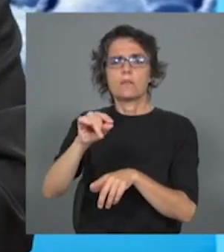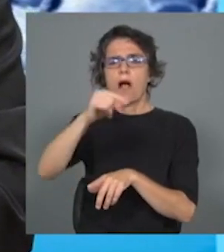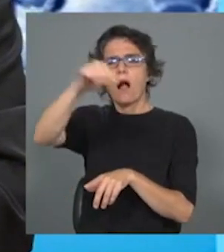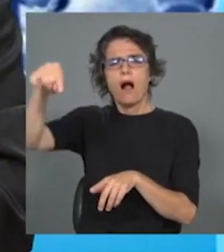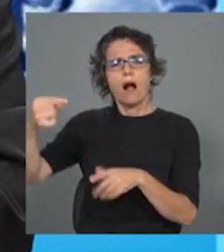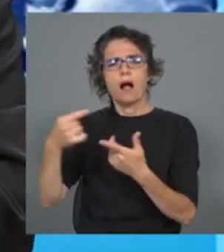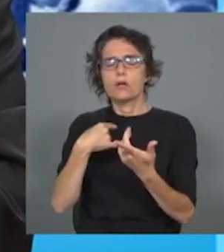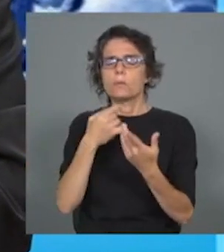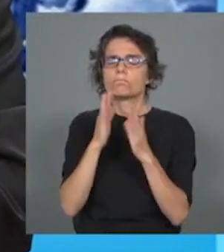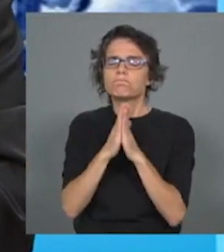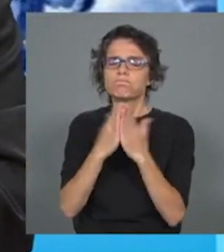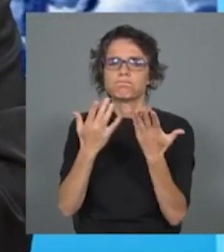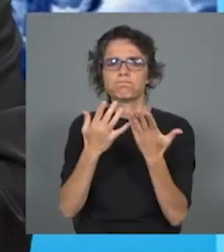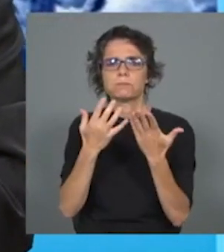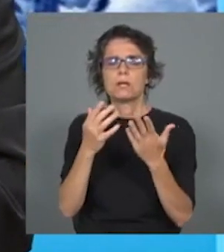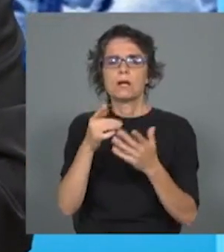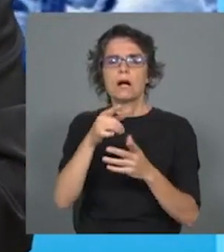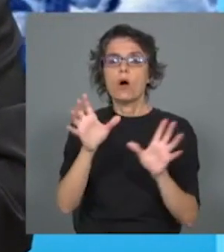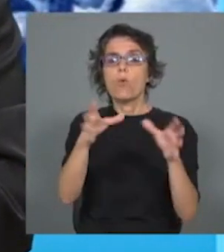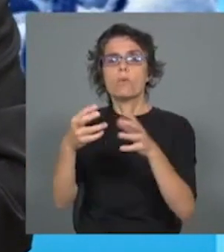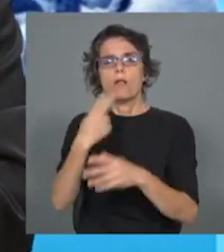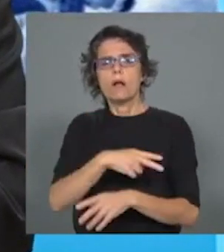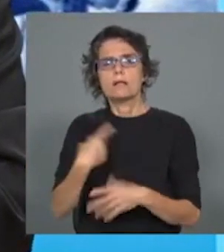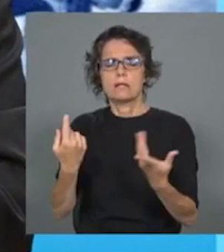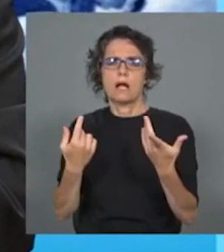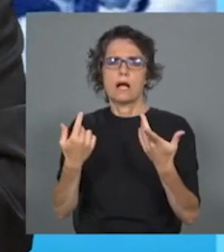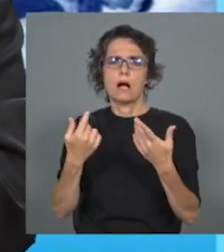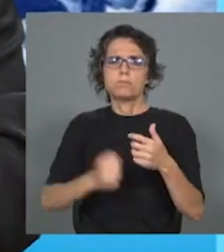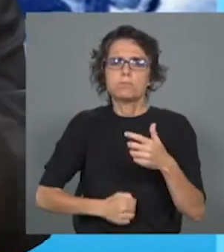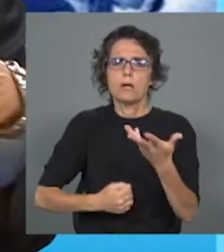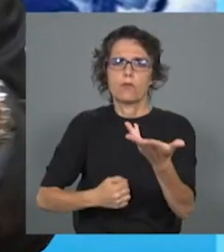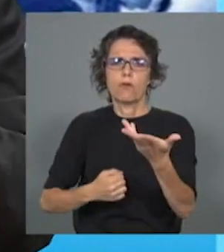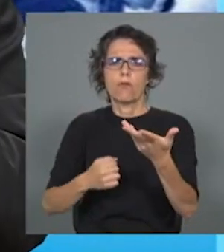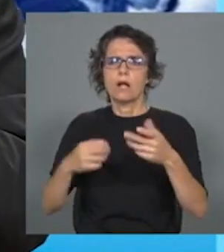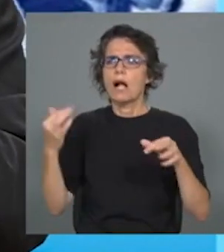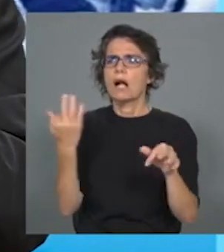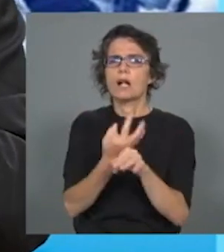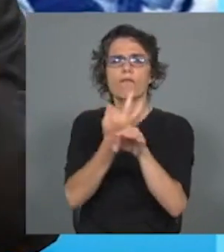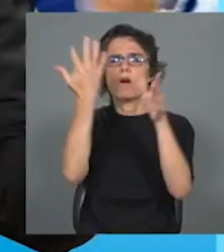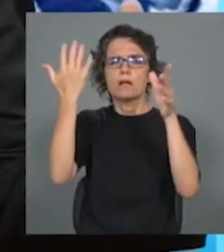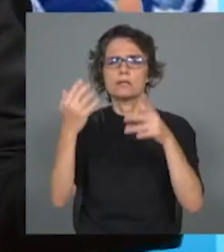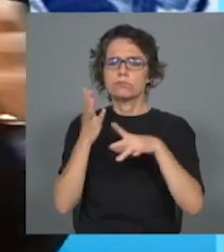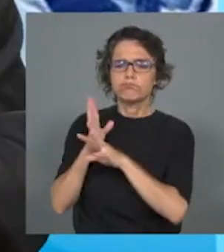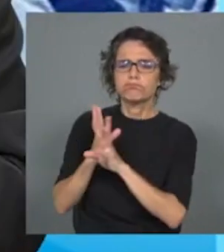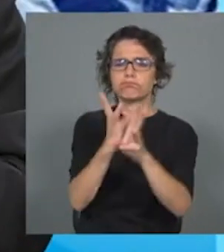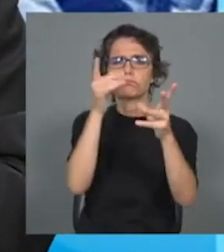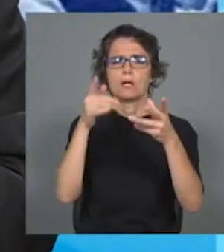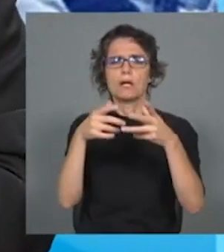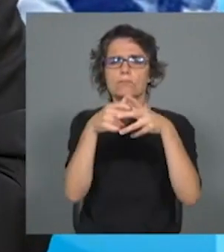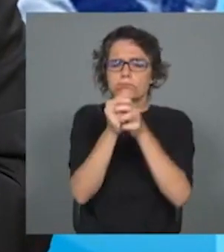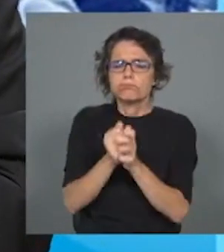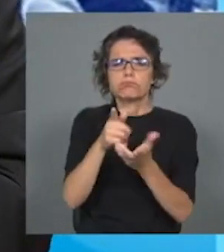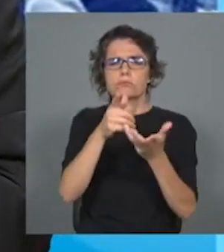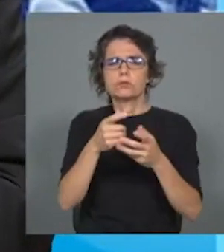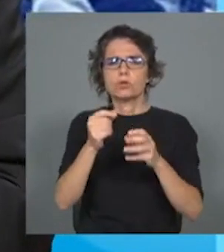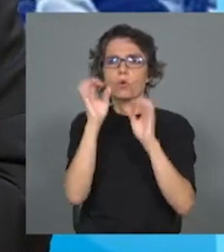nossas comunidades cristãs, católicas, as festas, as romarias, em contexto de floresta, com